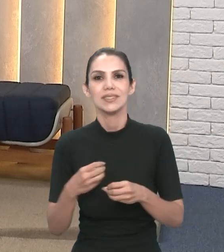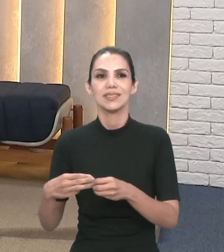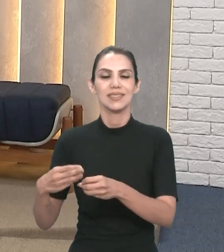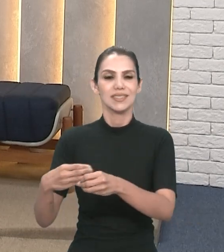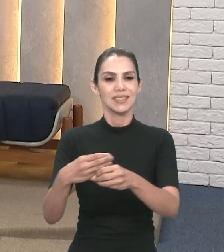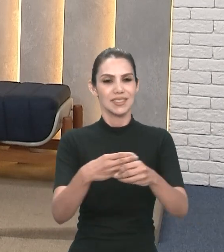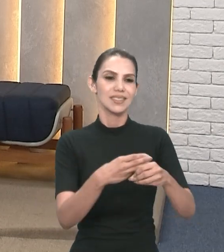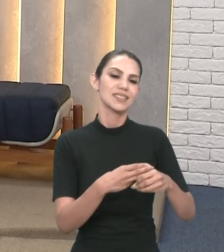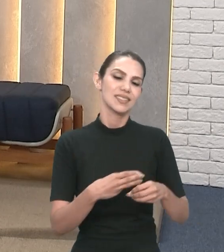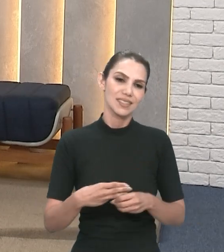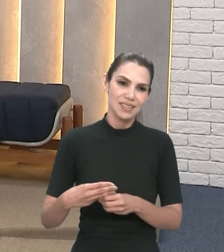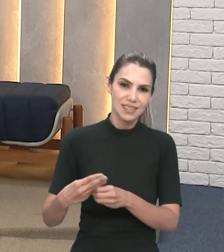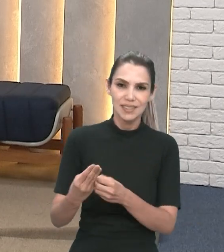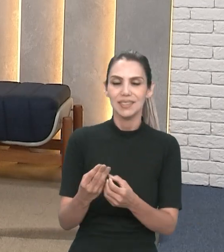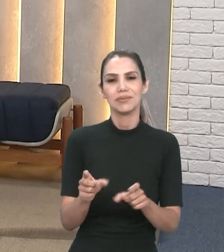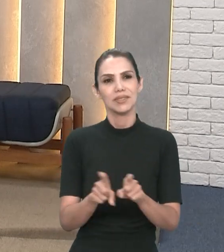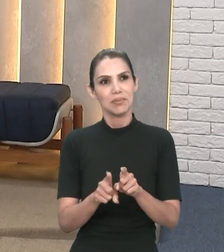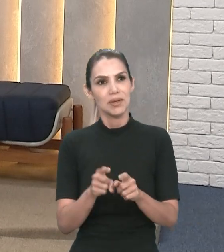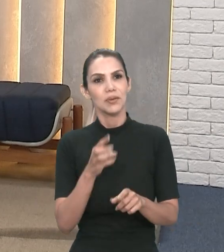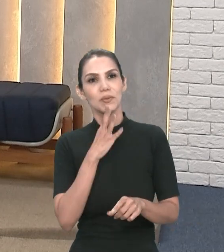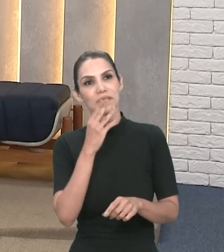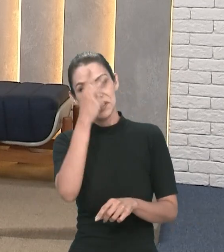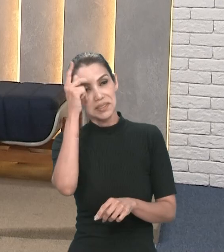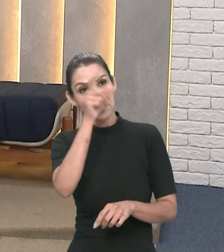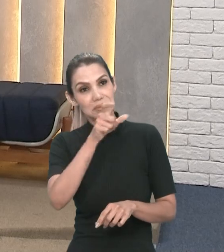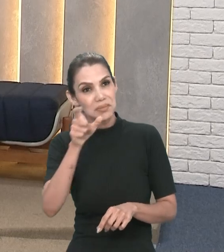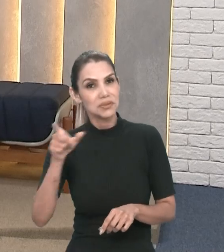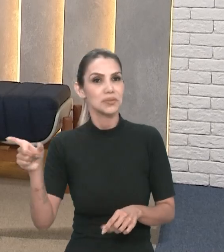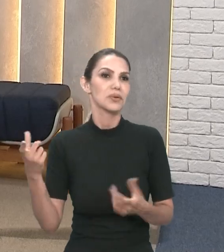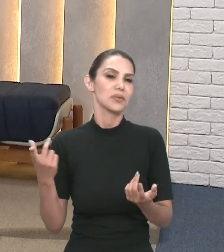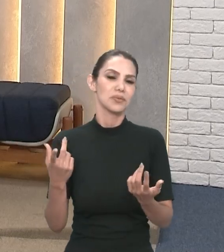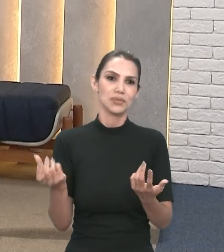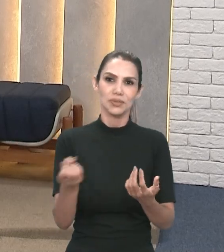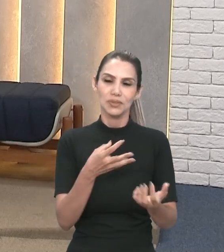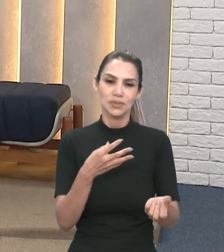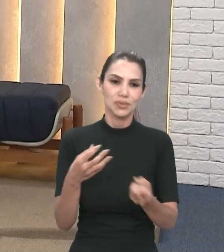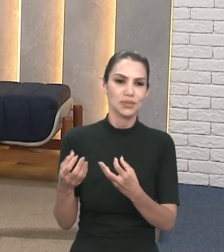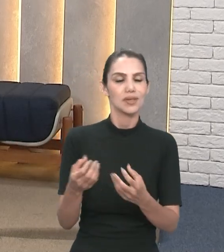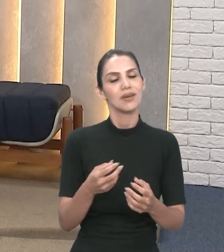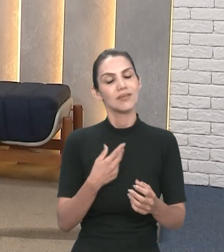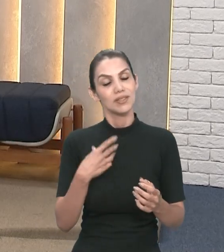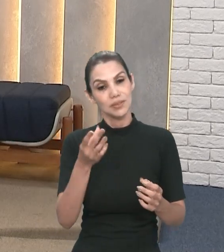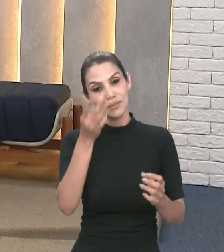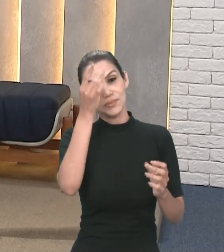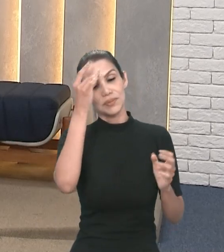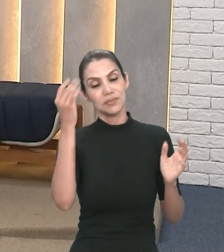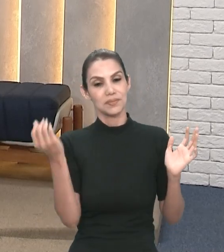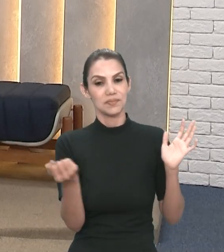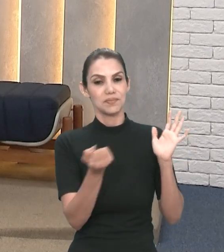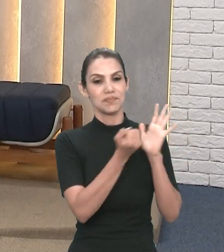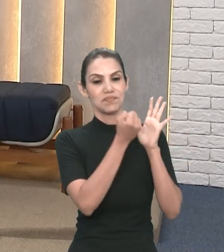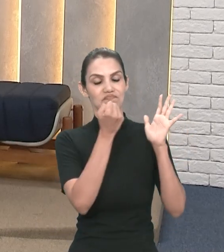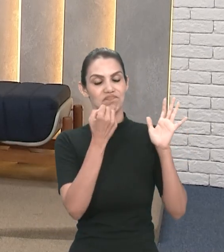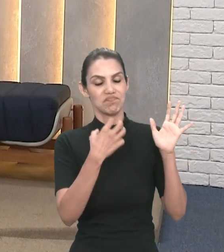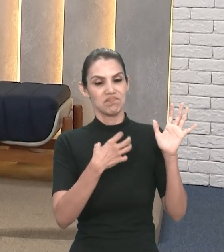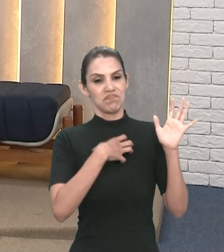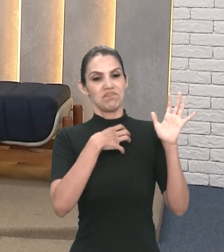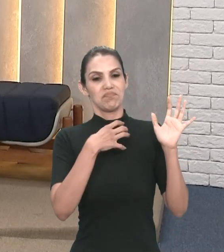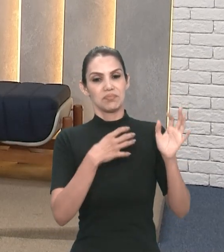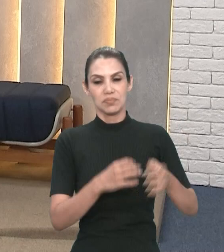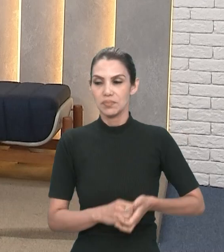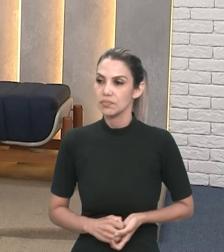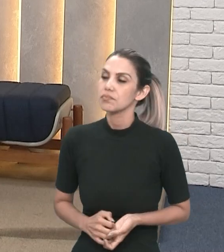a comunidade em geral. Isso para mim foi bastante impactante, marcante desde que eu ingressei. É um trabalho belíssimo, né? Eles